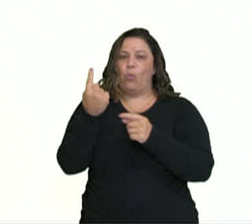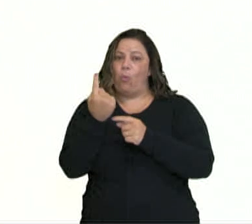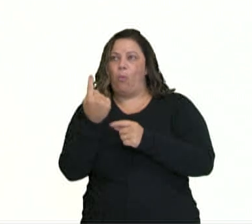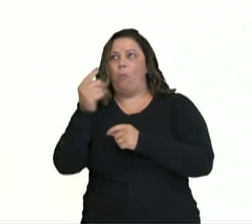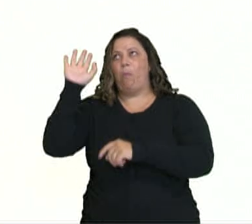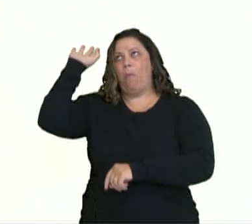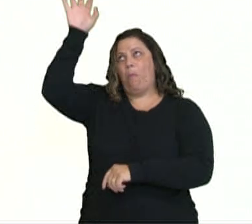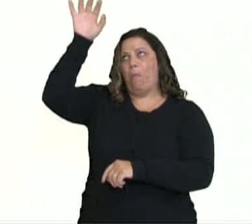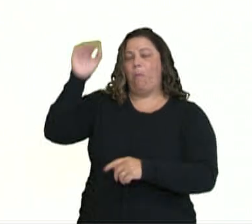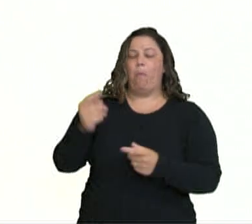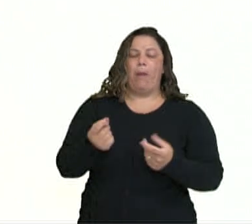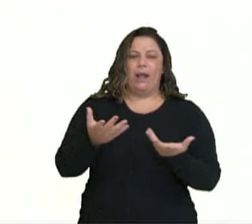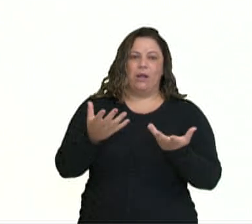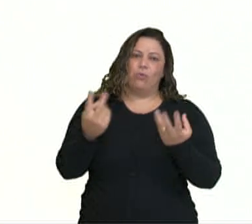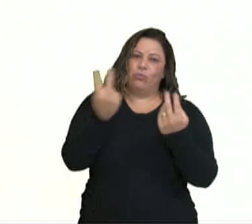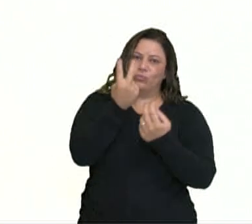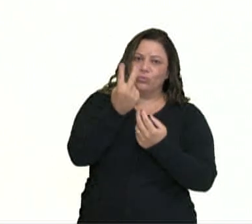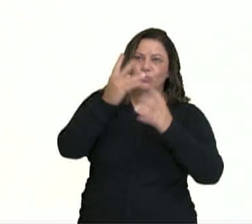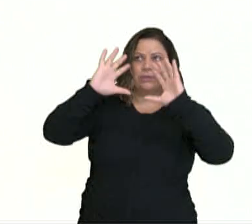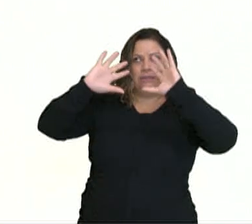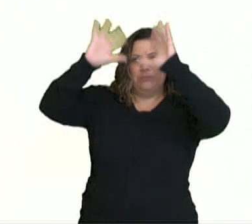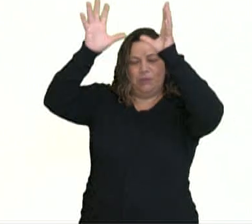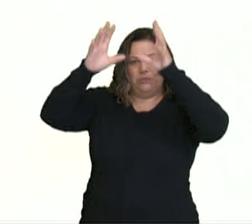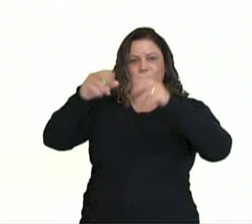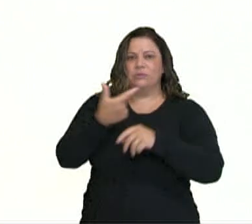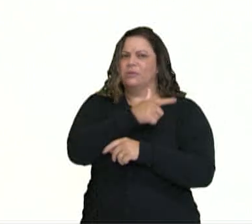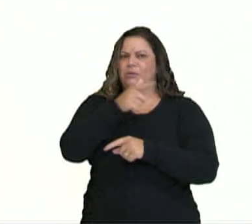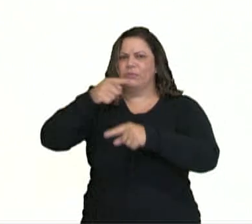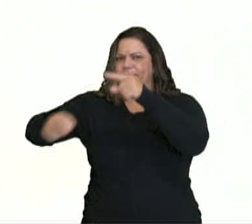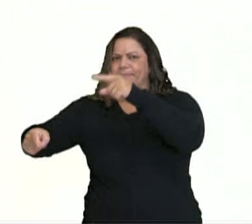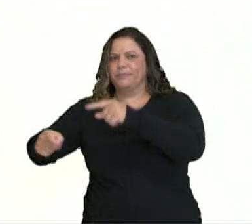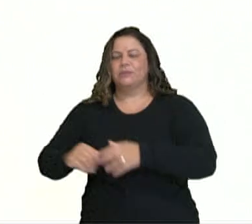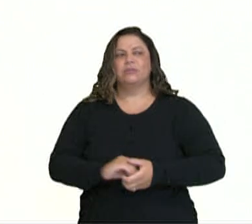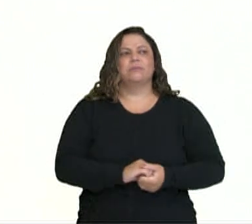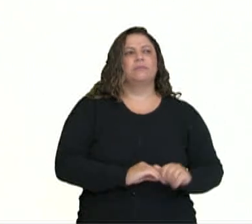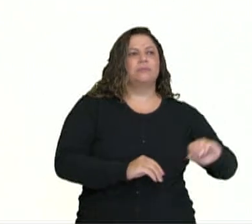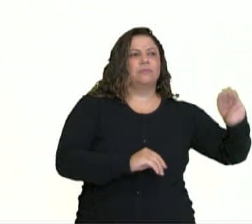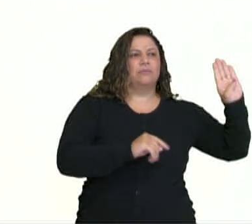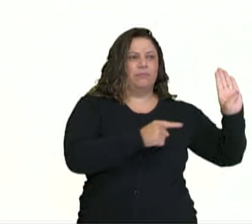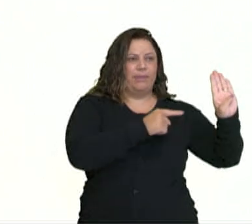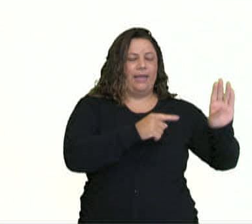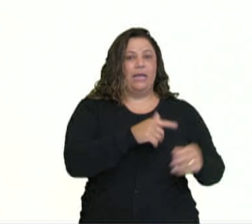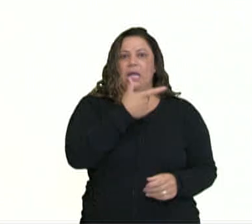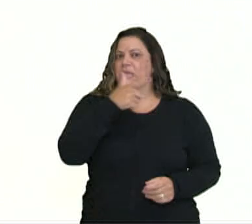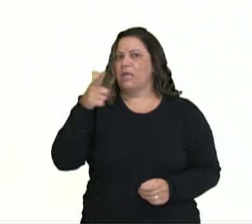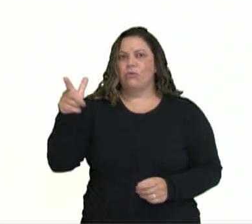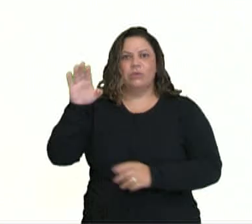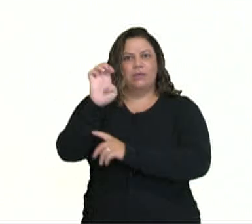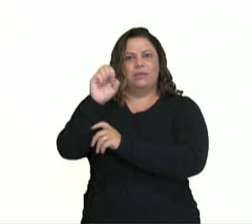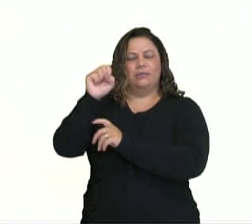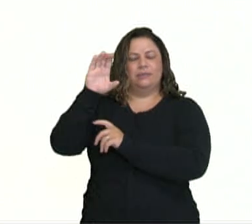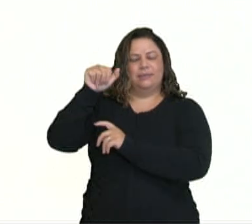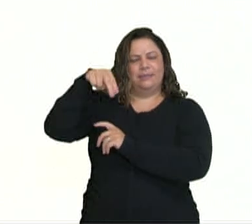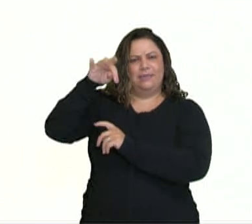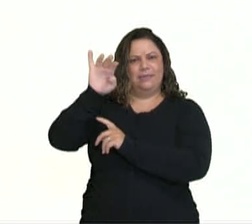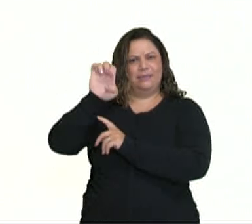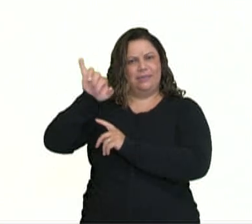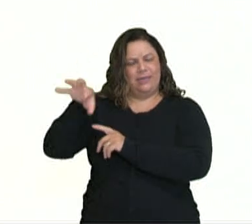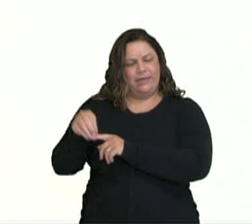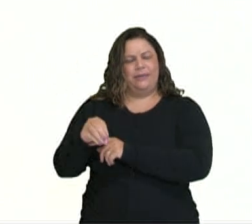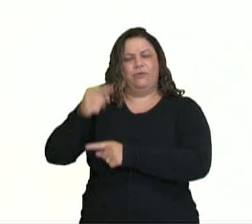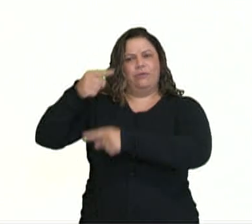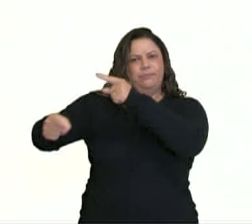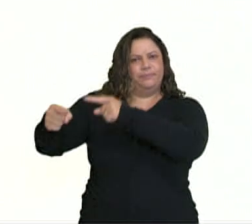tem impedimento. B, não tem escanteio e nem impedimento. A A